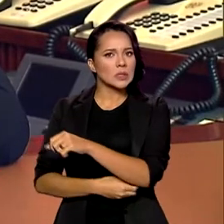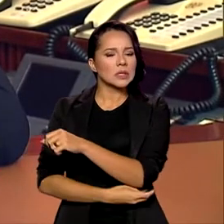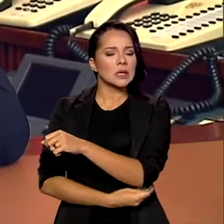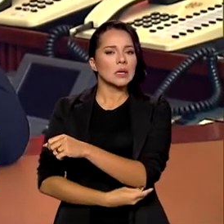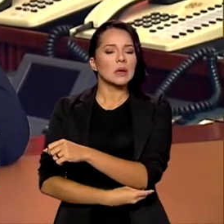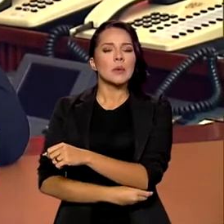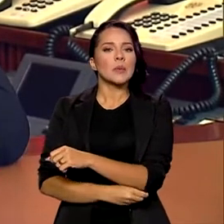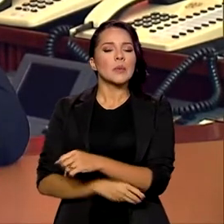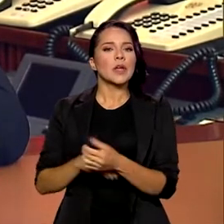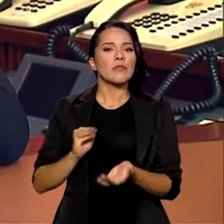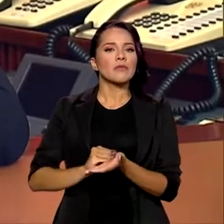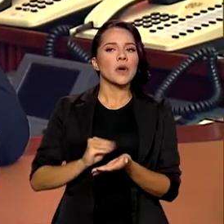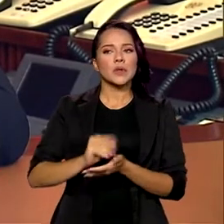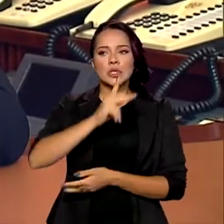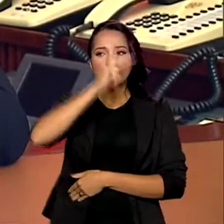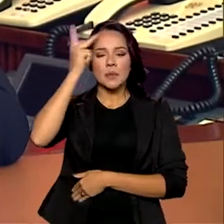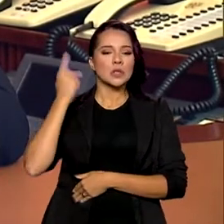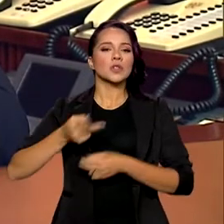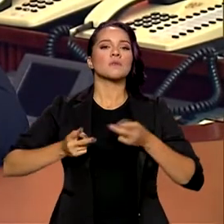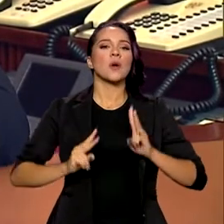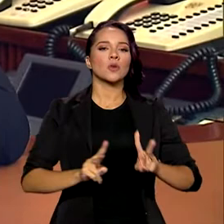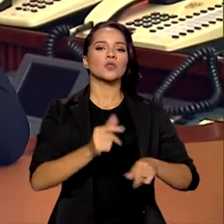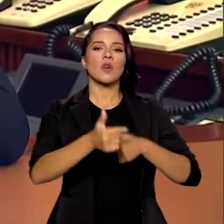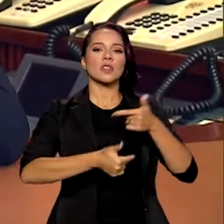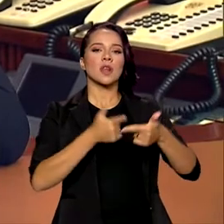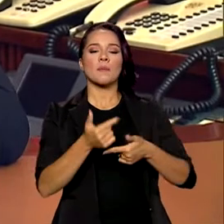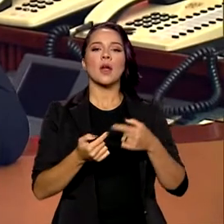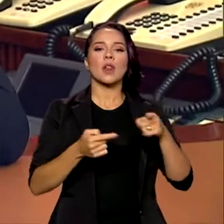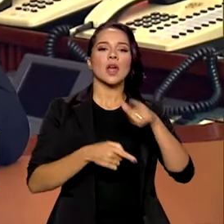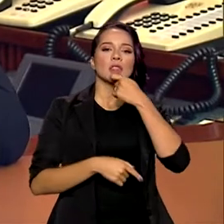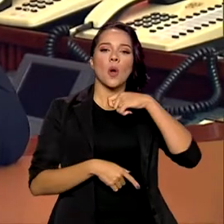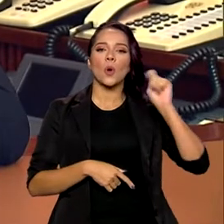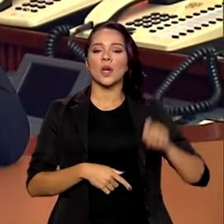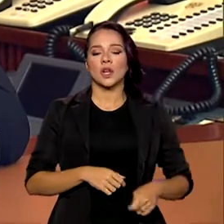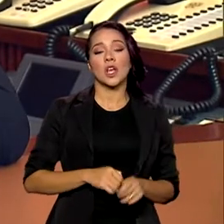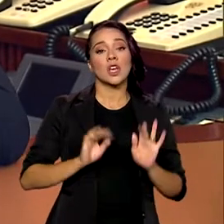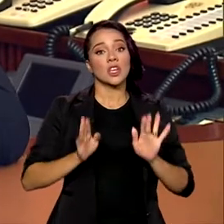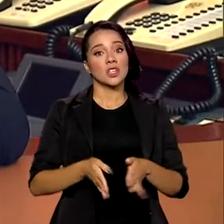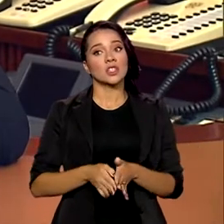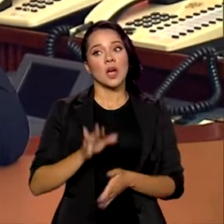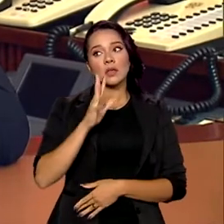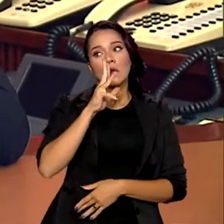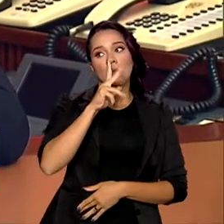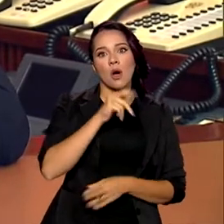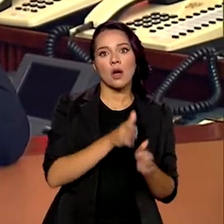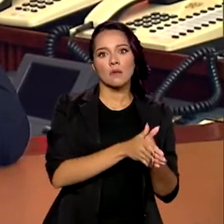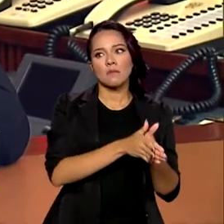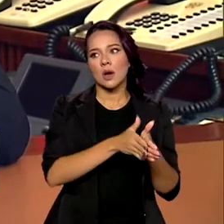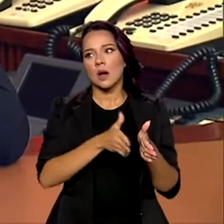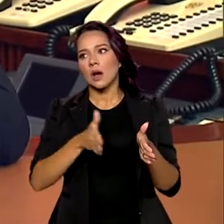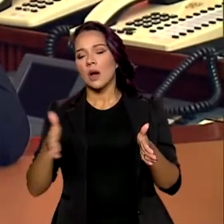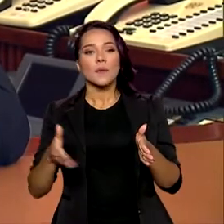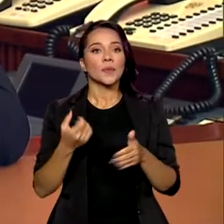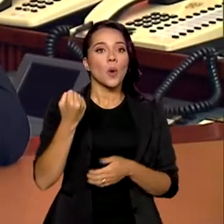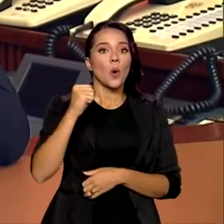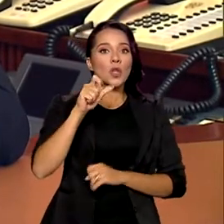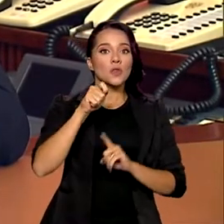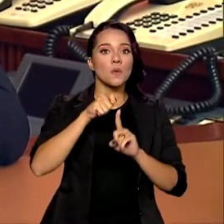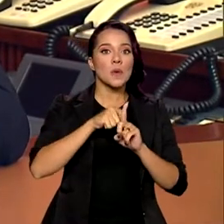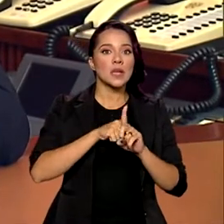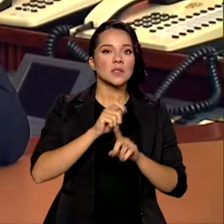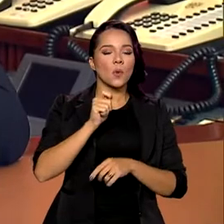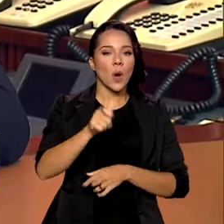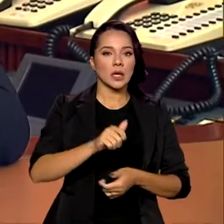à falta de pessoal para continuar a ofensiva na Ucrânia, que já dura, como você disse, quase 8 meses.